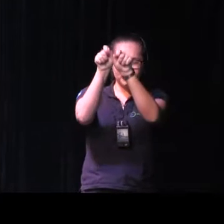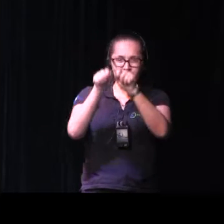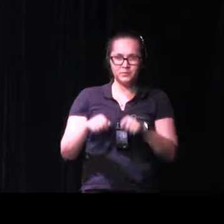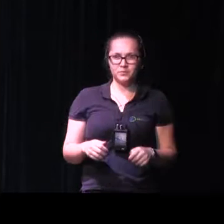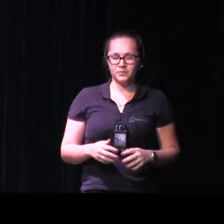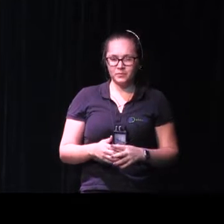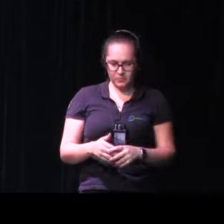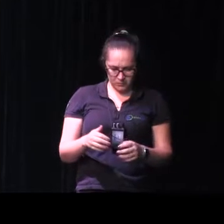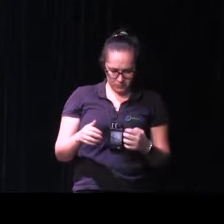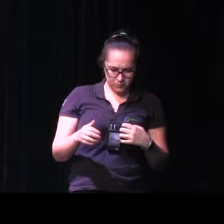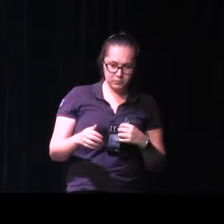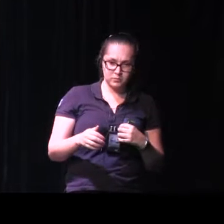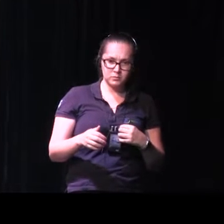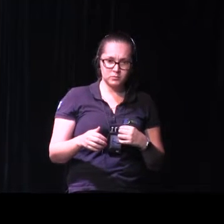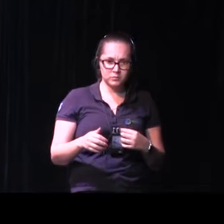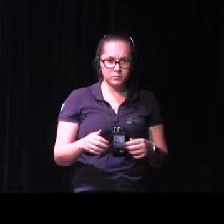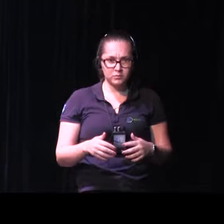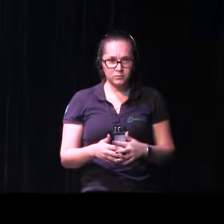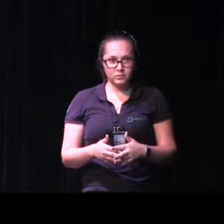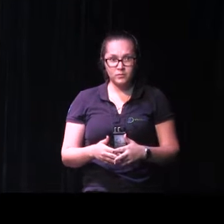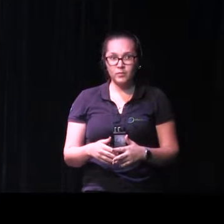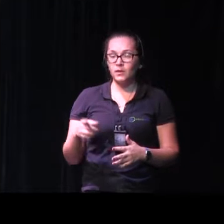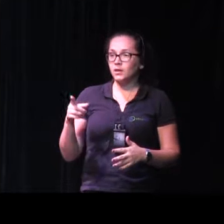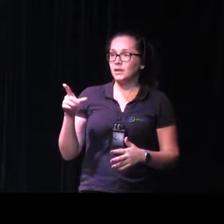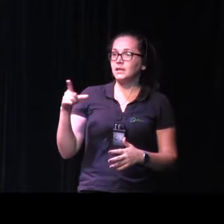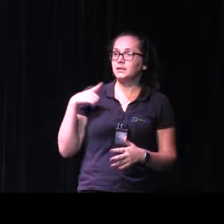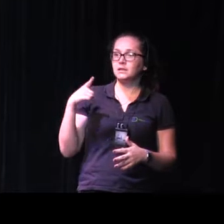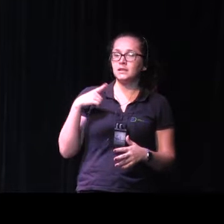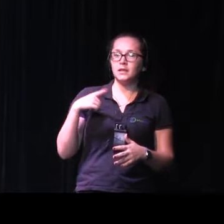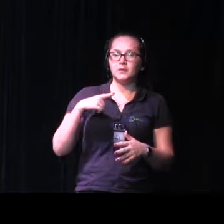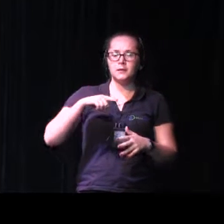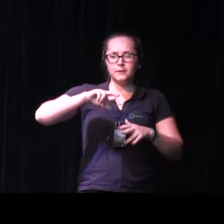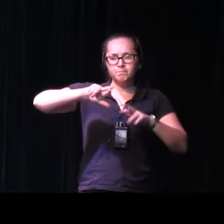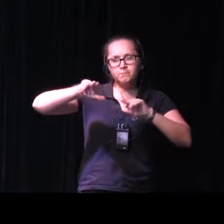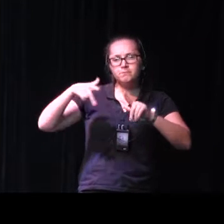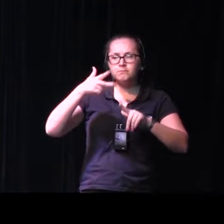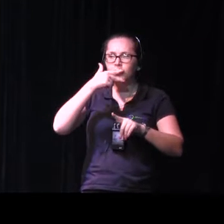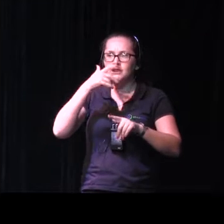um tecido, uma persiana,